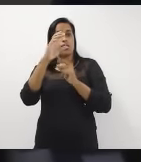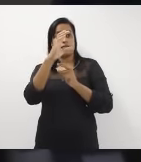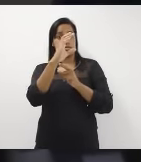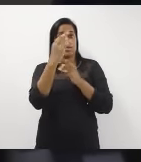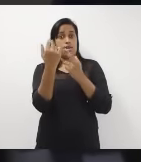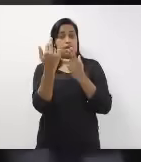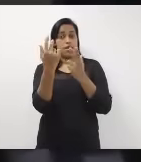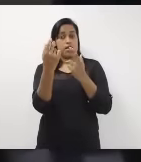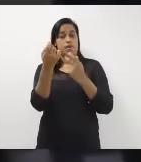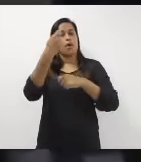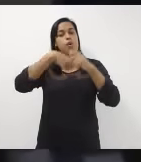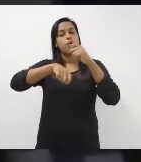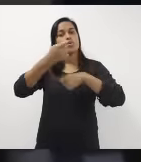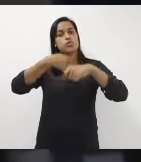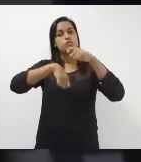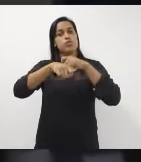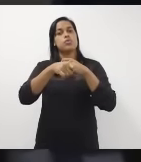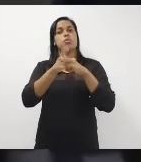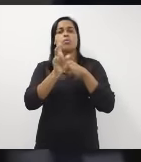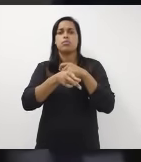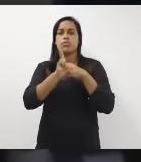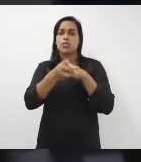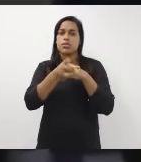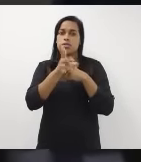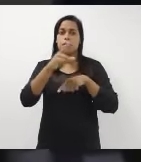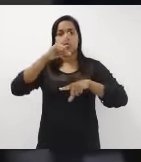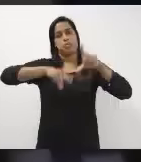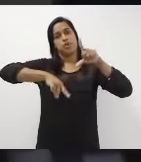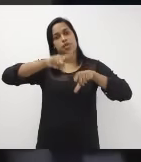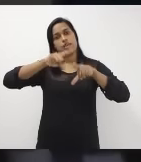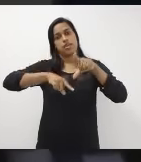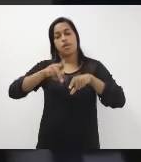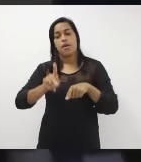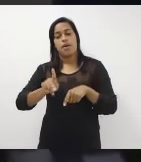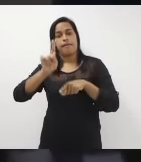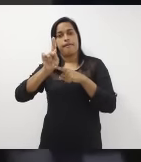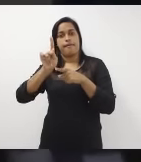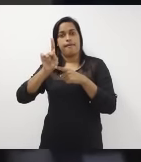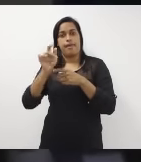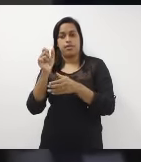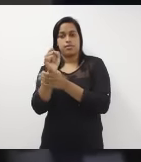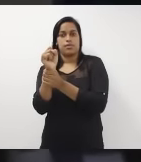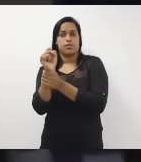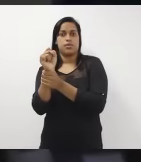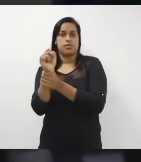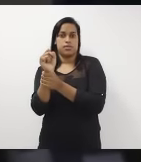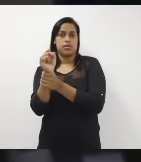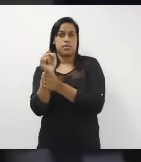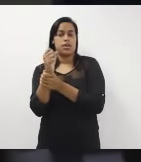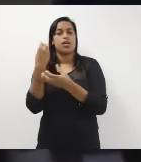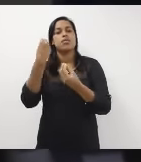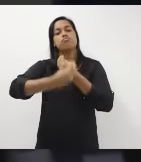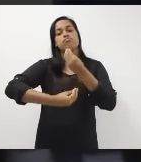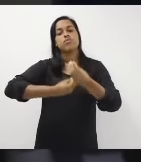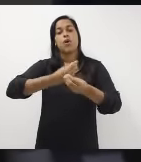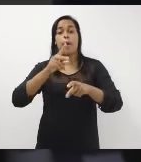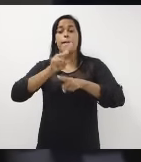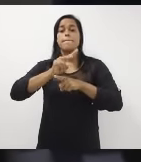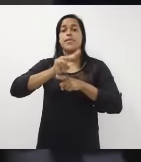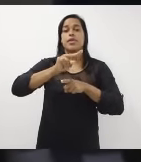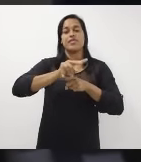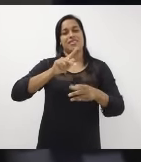igual ao consumo médio mensal desse material e K é o fator de segurança, ou seja, é uma maneira de se prevenir